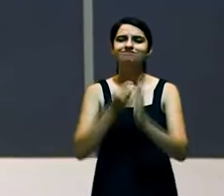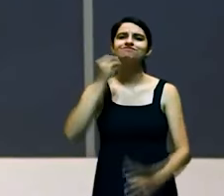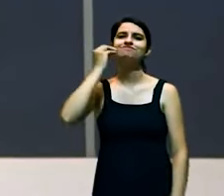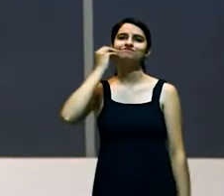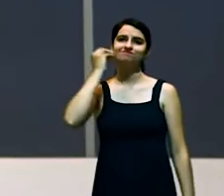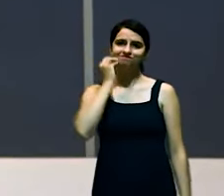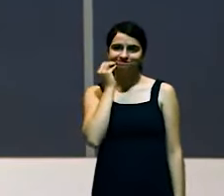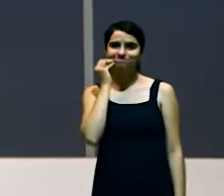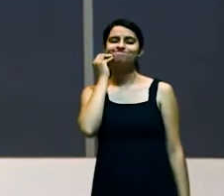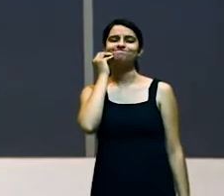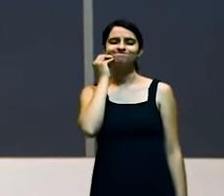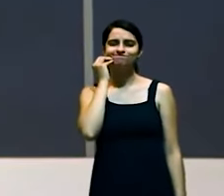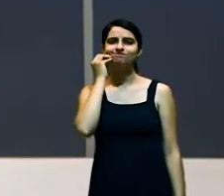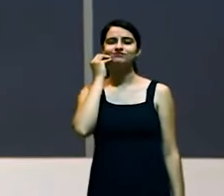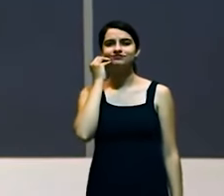privilégio.